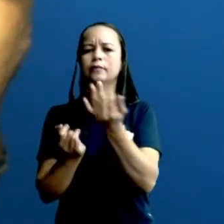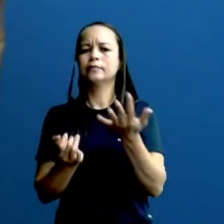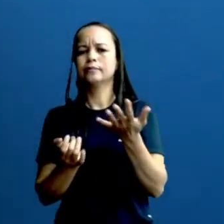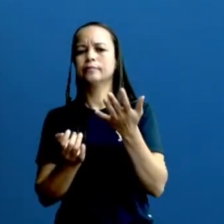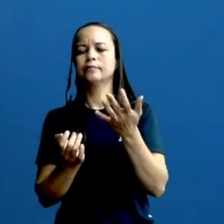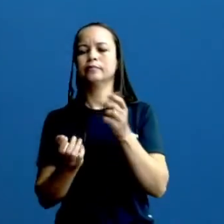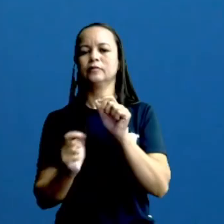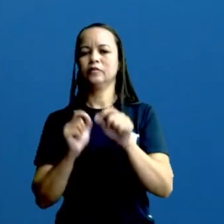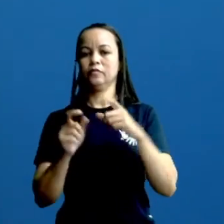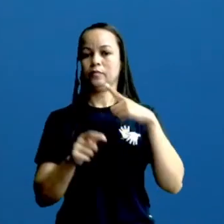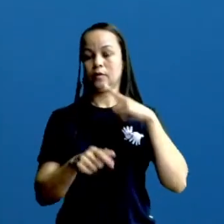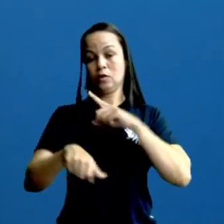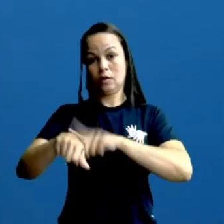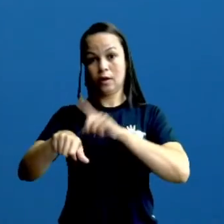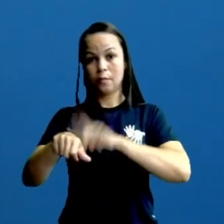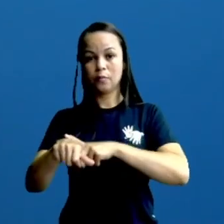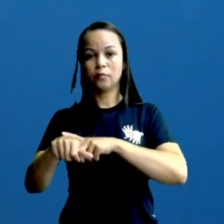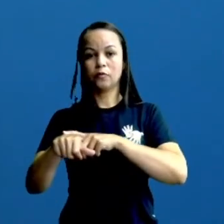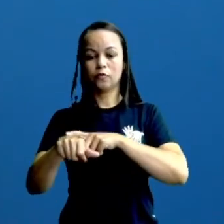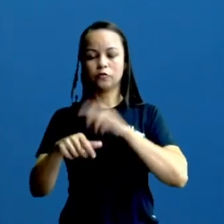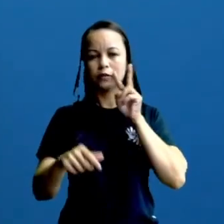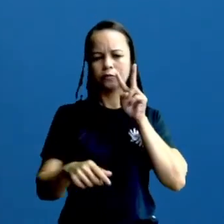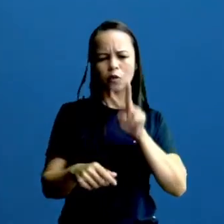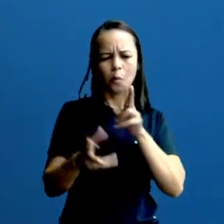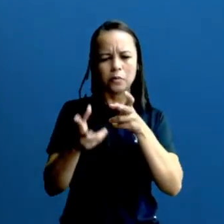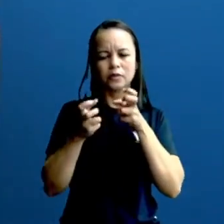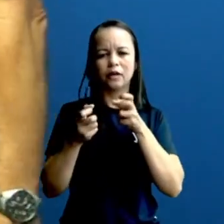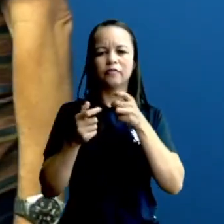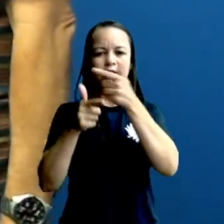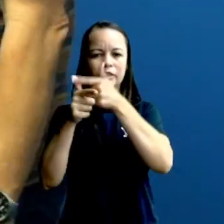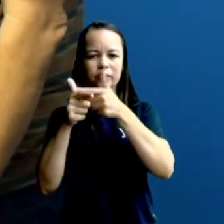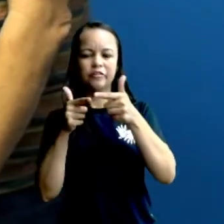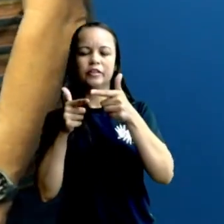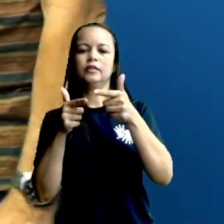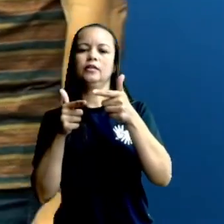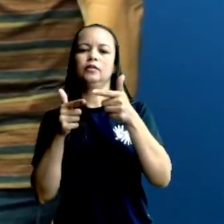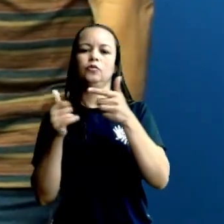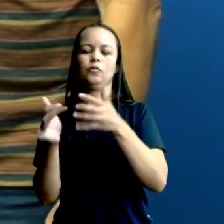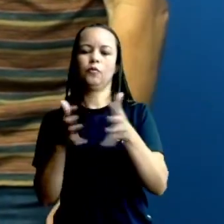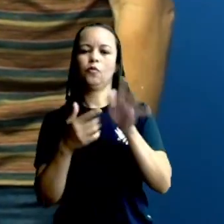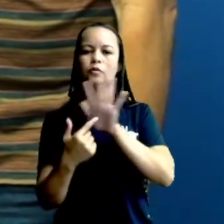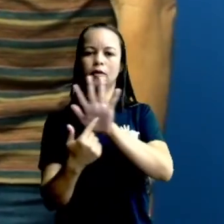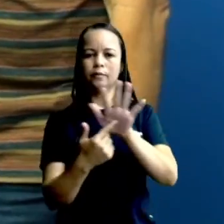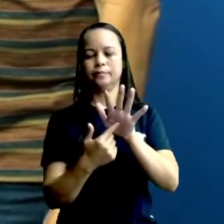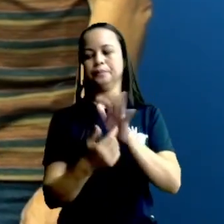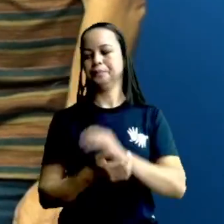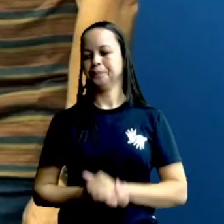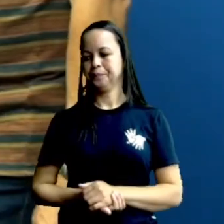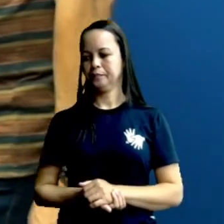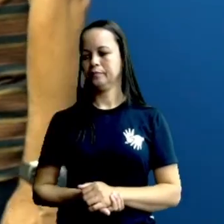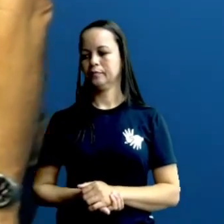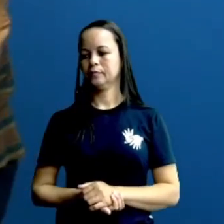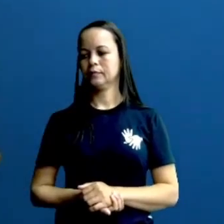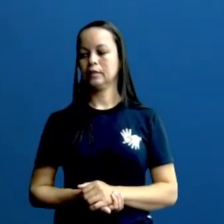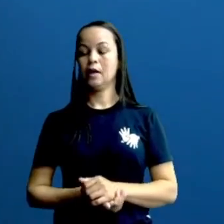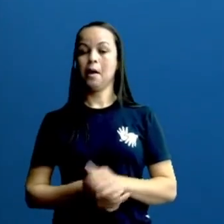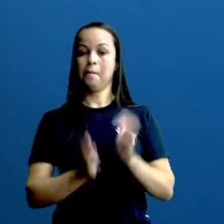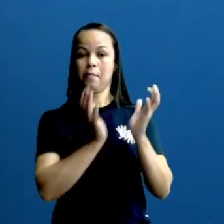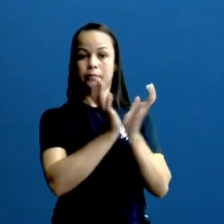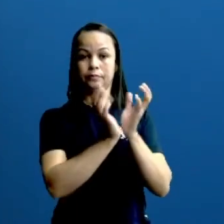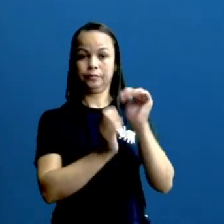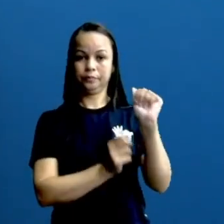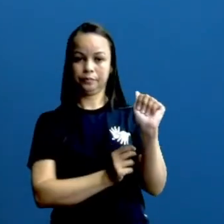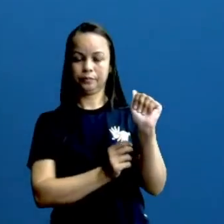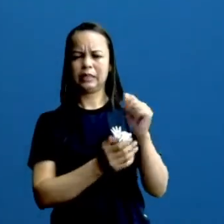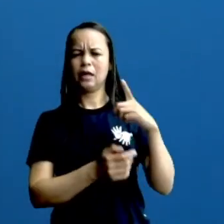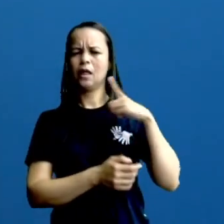só você pegar o tempo de cada partido e dividir pelo tempo de cada aparição. Vamos lá? Partido